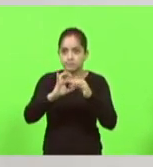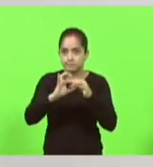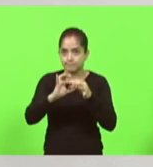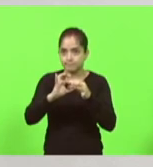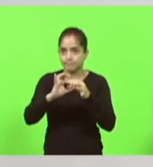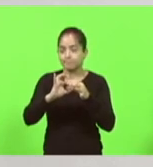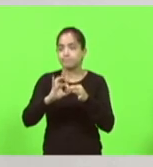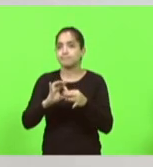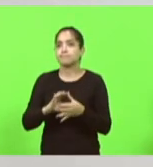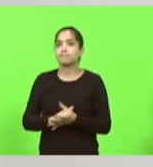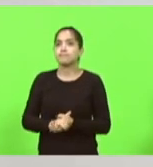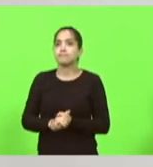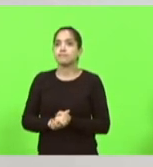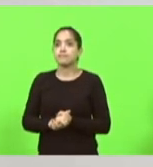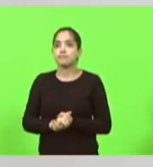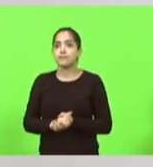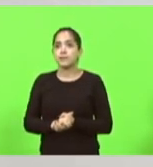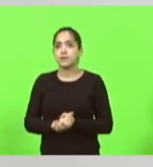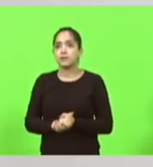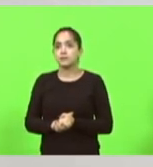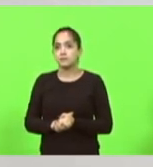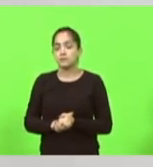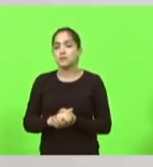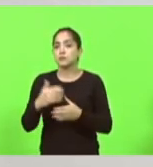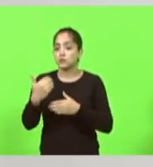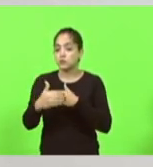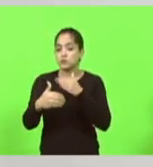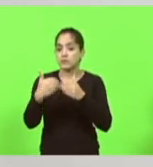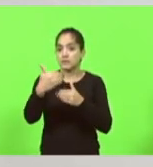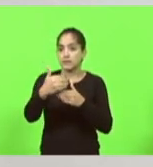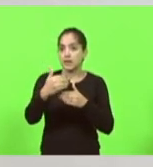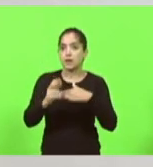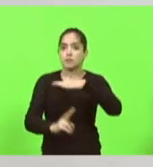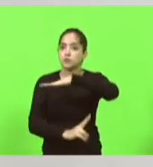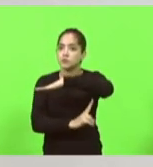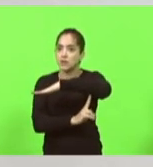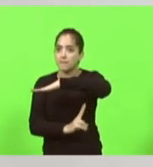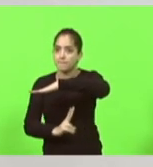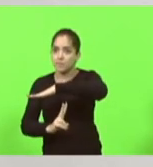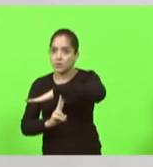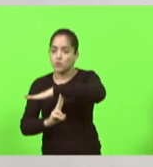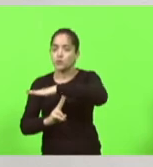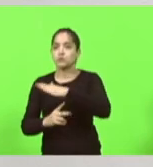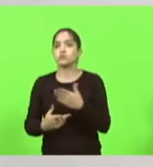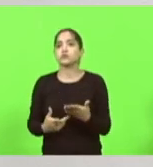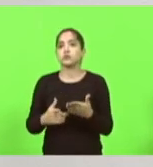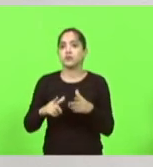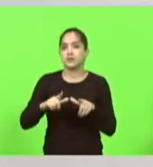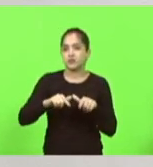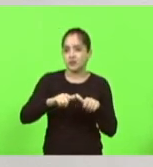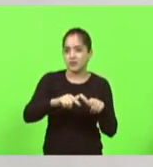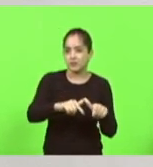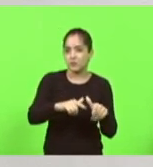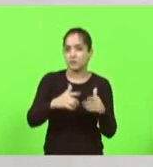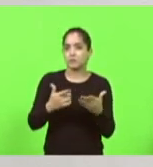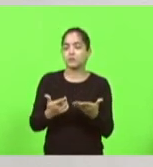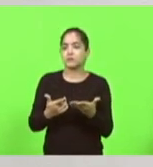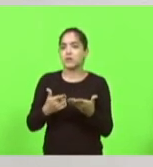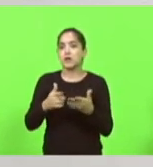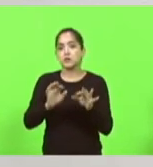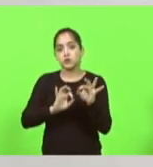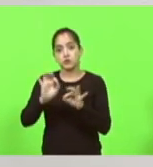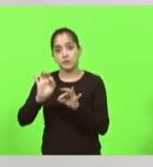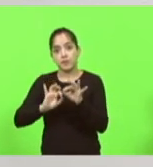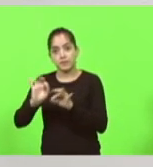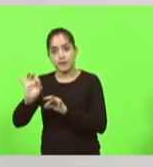uma Interpraias. São etapas como a ponte ali do Pontal, em Laguna. E nós viemos trabalhando a Geo Medeiros, claro